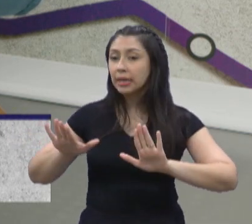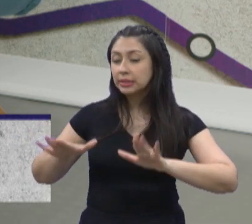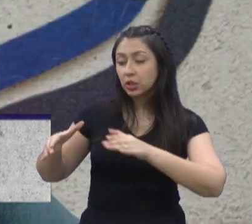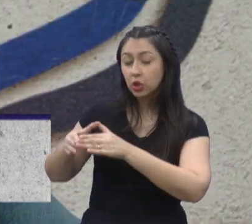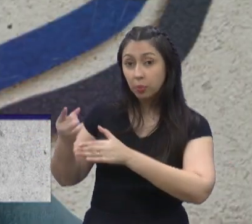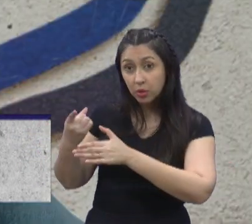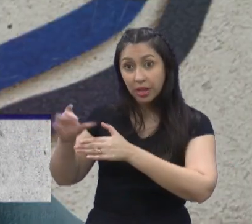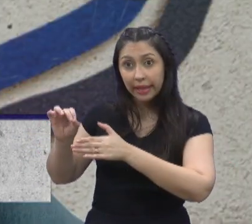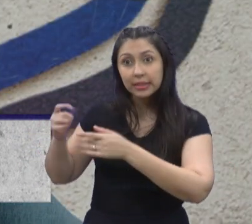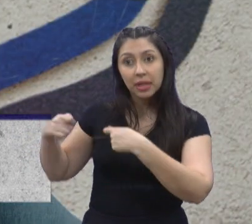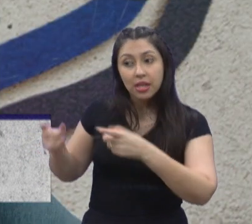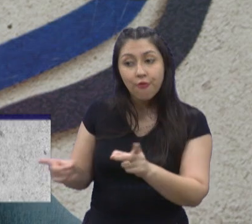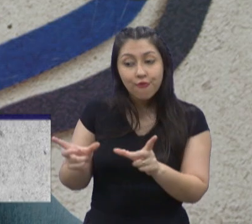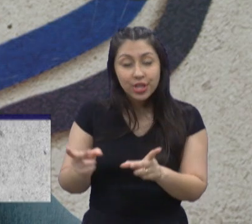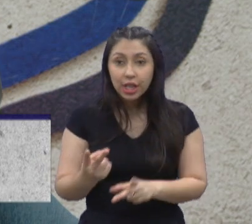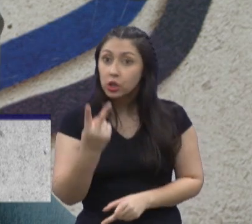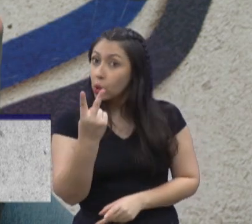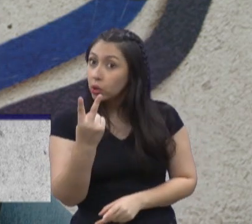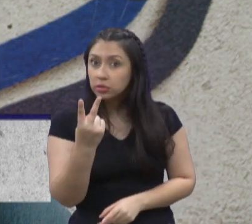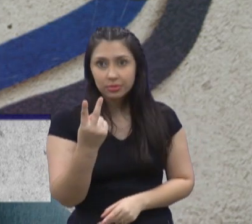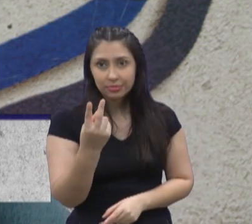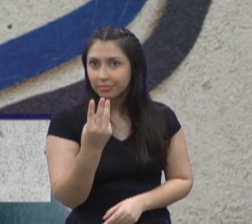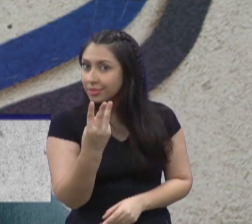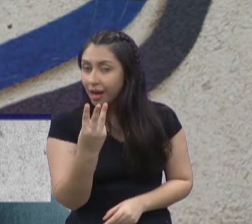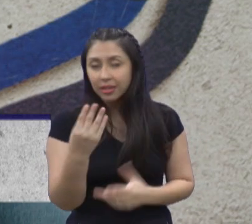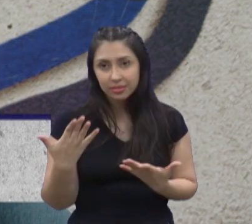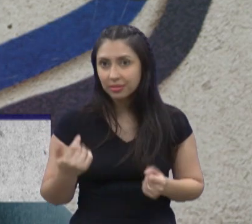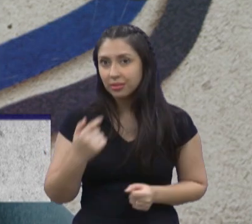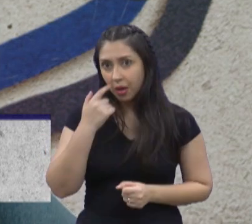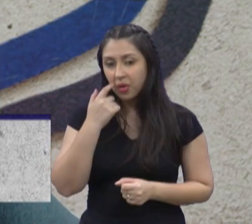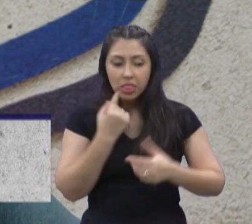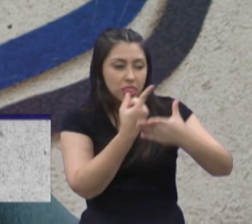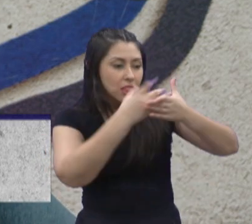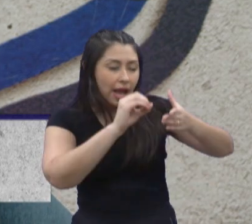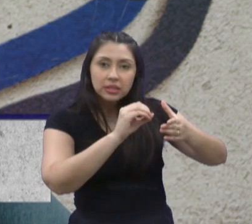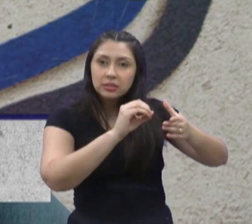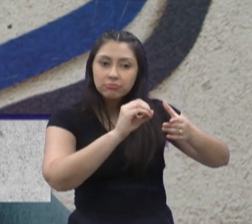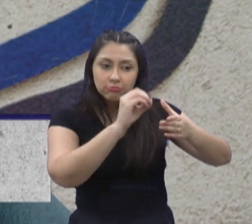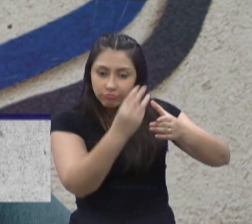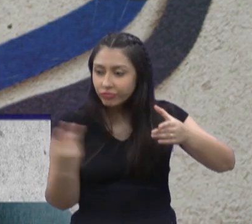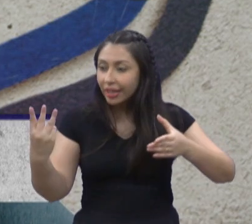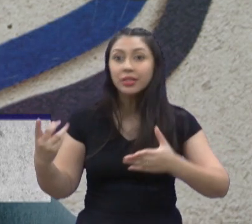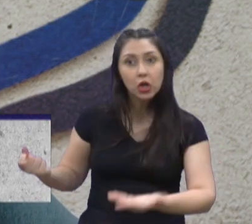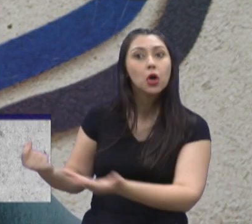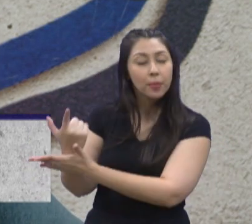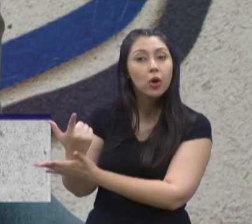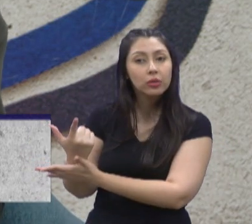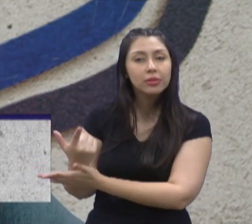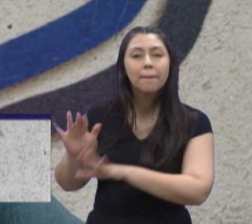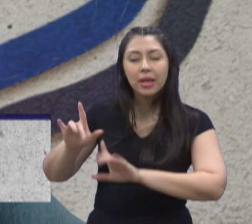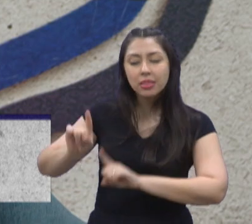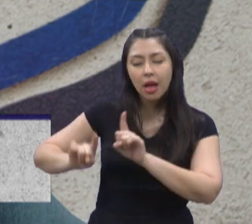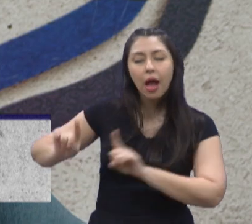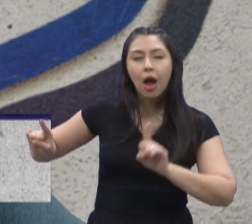2, 3, tá? Cada mercado tem uma estatística diferente. Mas essa é uma estatística conhecida, entre 2 e 3 para